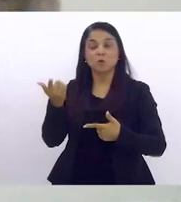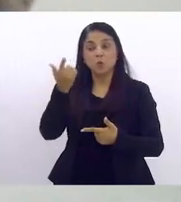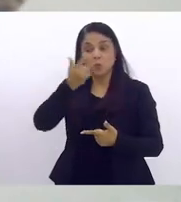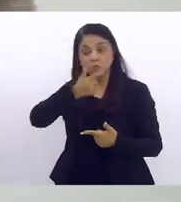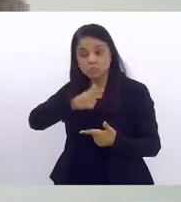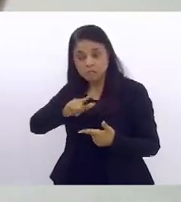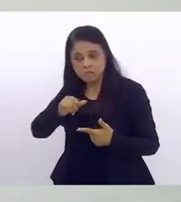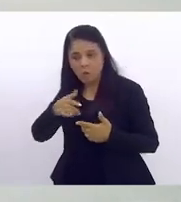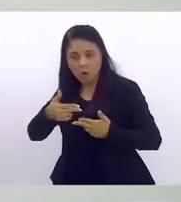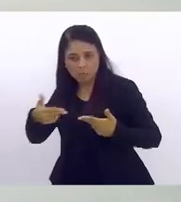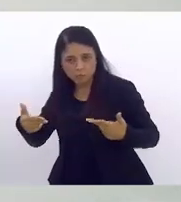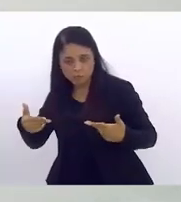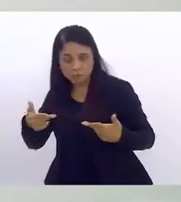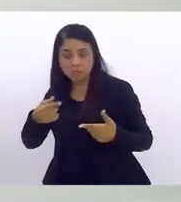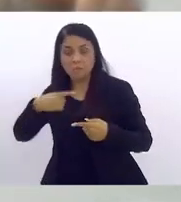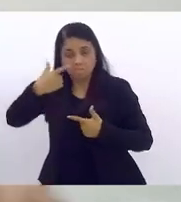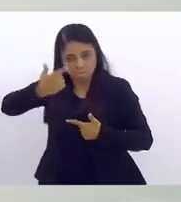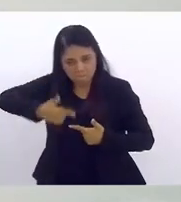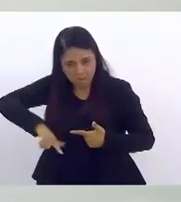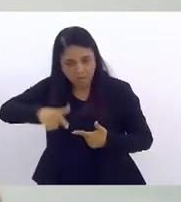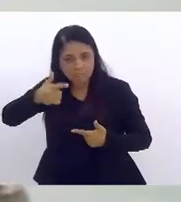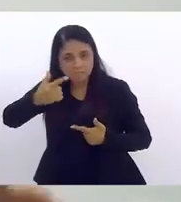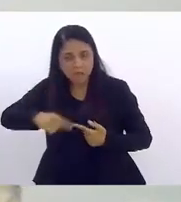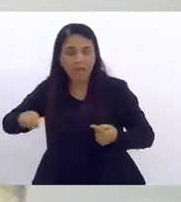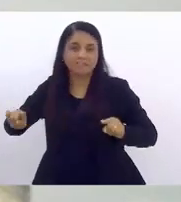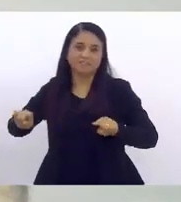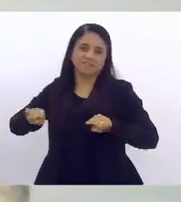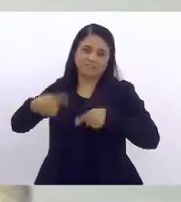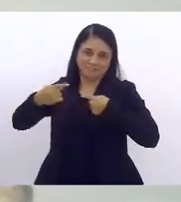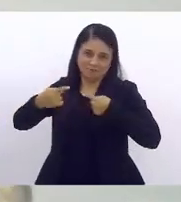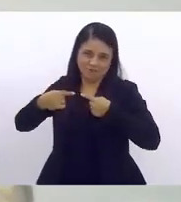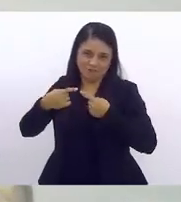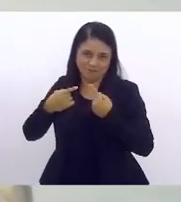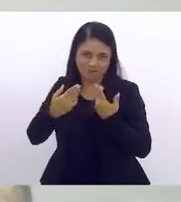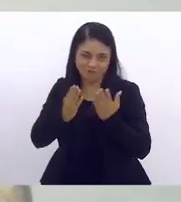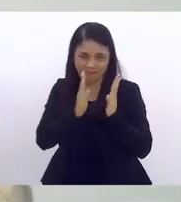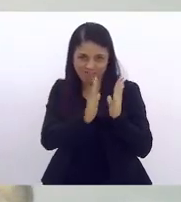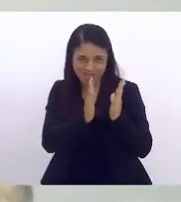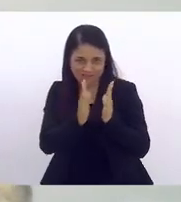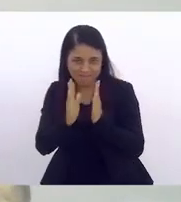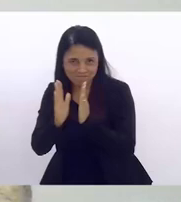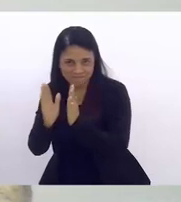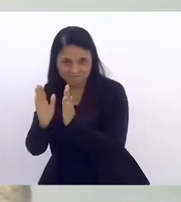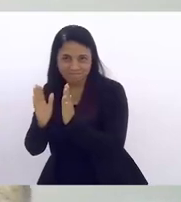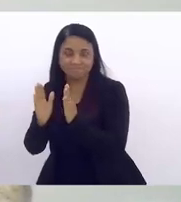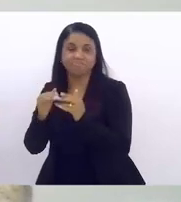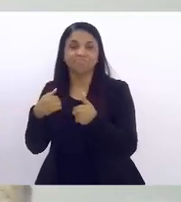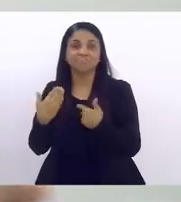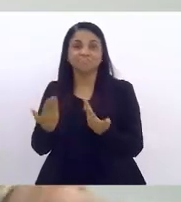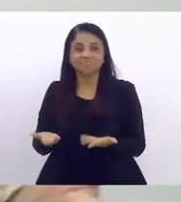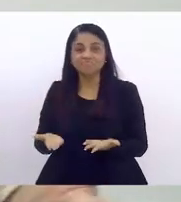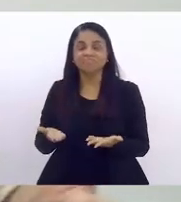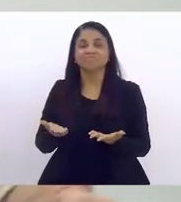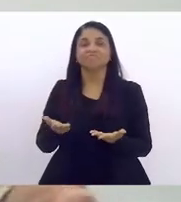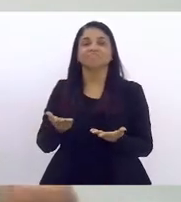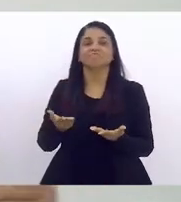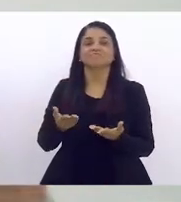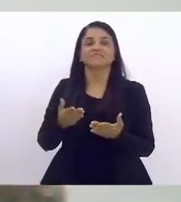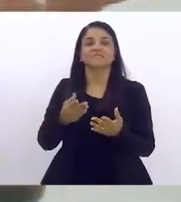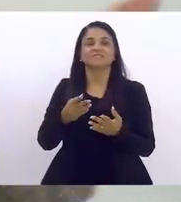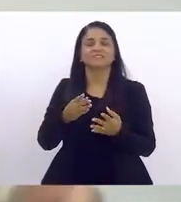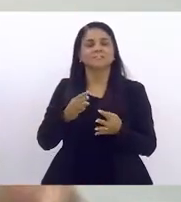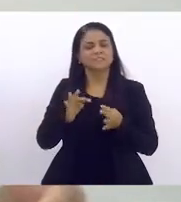algumas coisas e agora temos novas etapas pela frente. E, no fundo, a gente está tratando